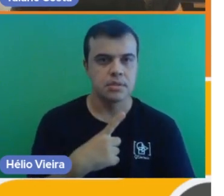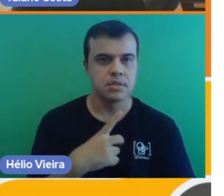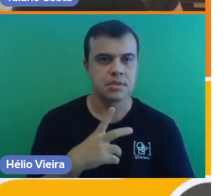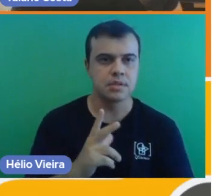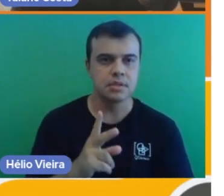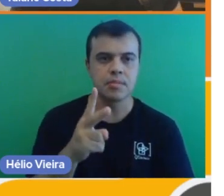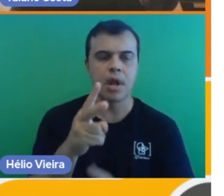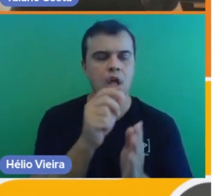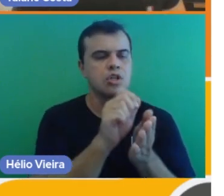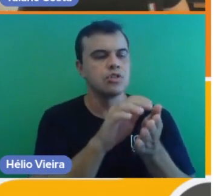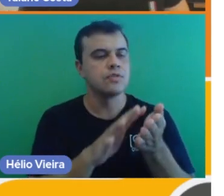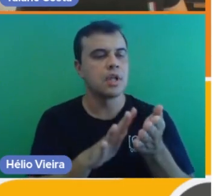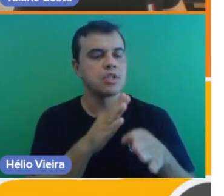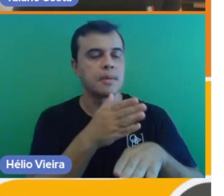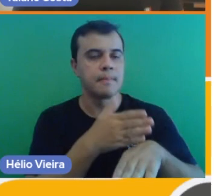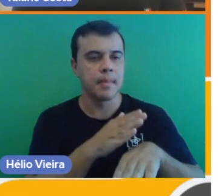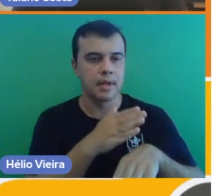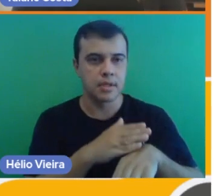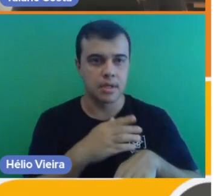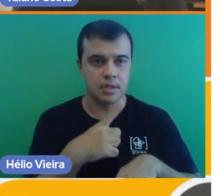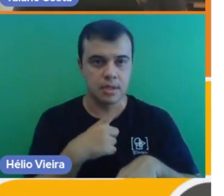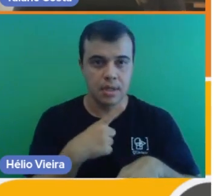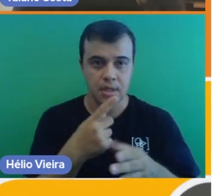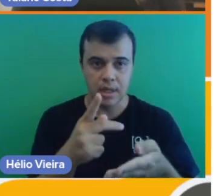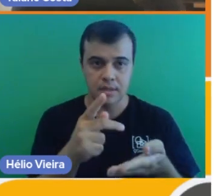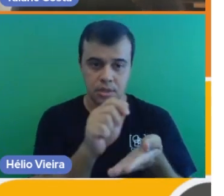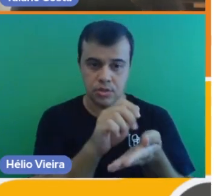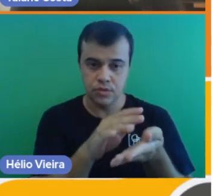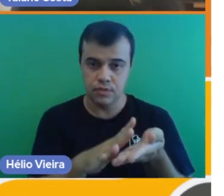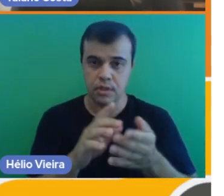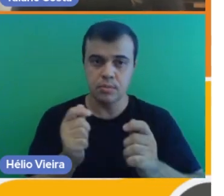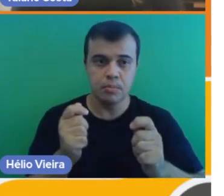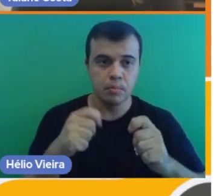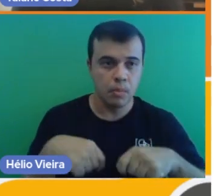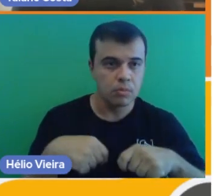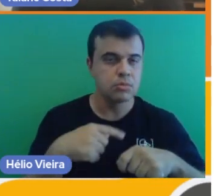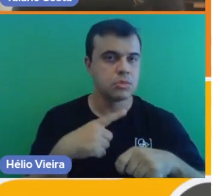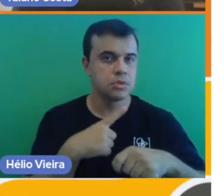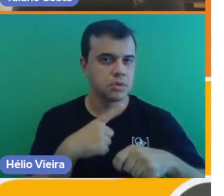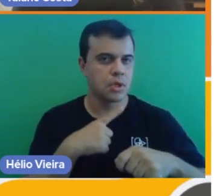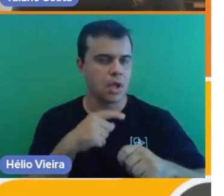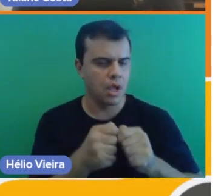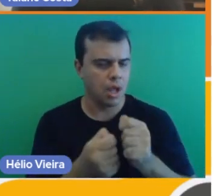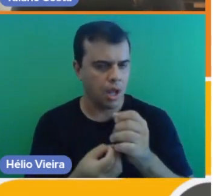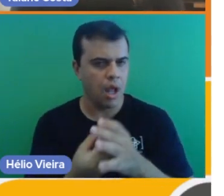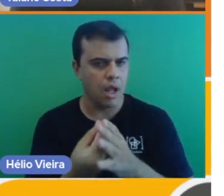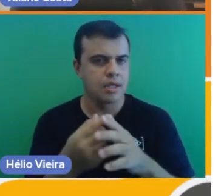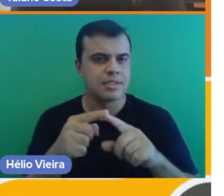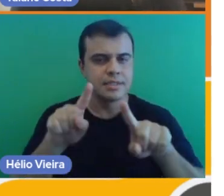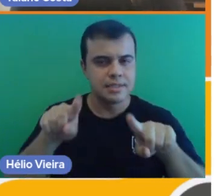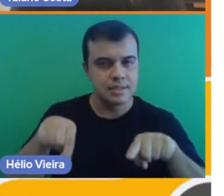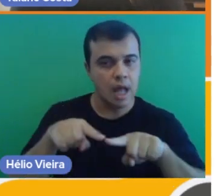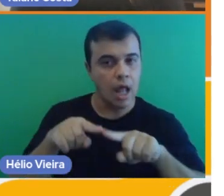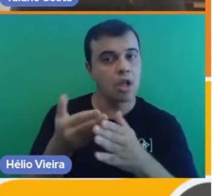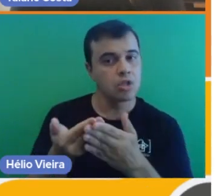uma atividade prática, essa atividade pode ser desenvolvida em sala de aula,